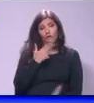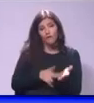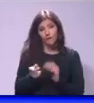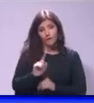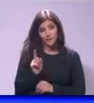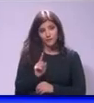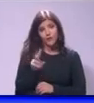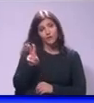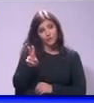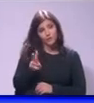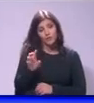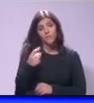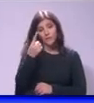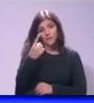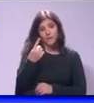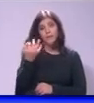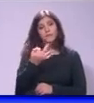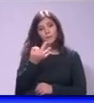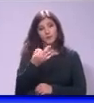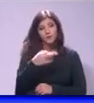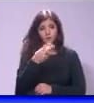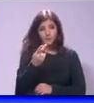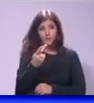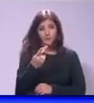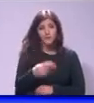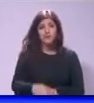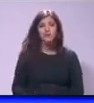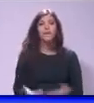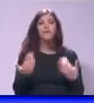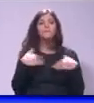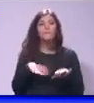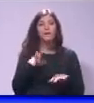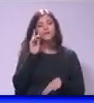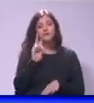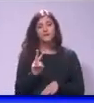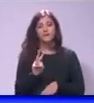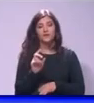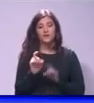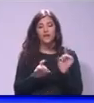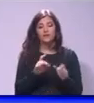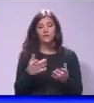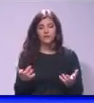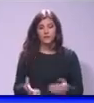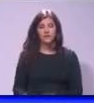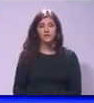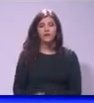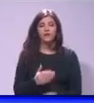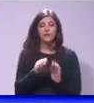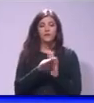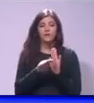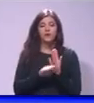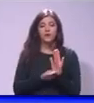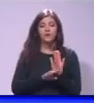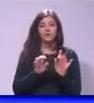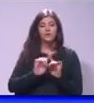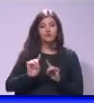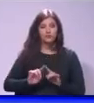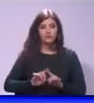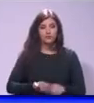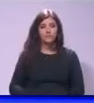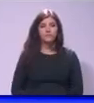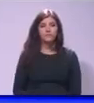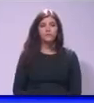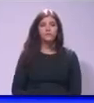é mesmo a segunda a primeira foi a frota o porto tv mas vamos ver o que se passou em vários programas de comentário desportivo